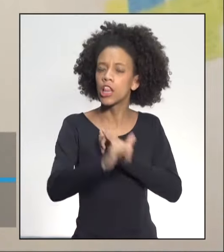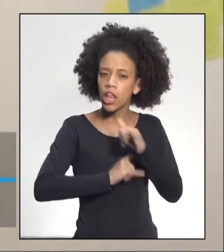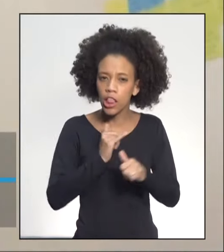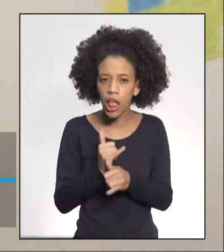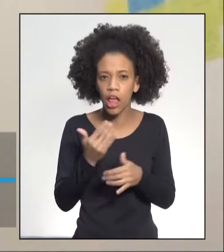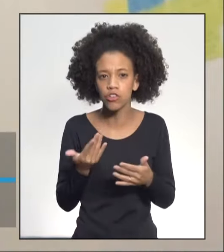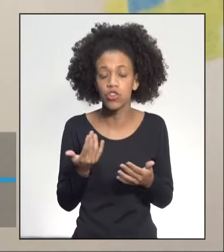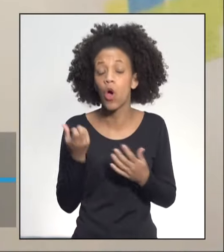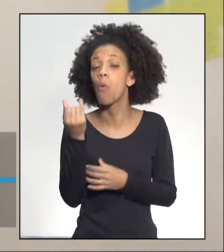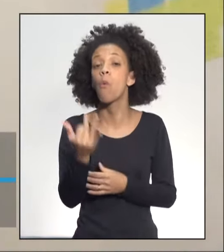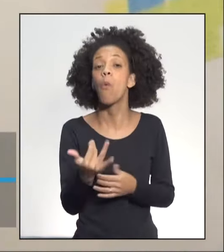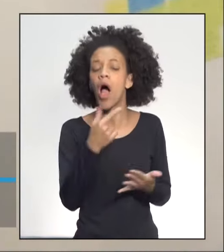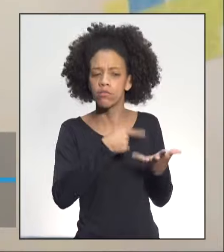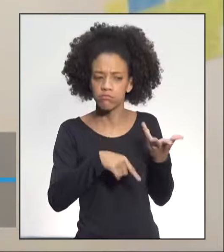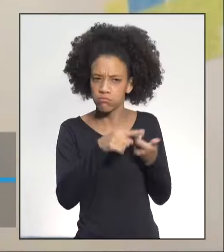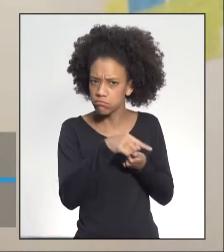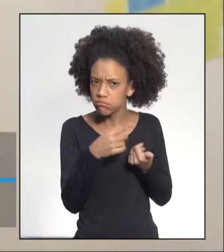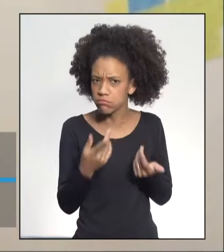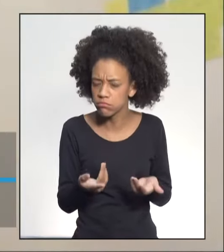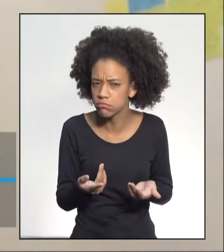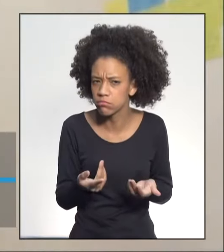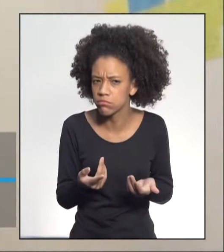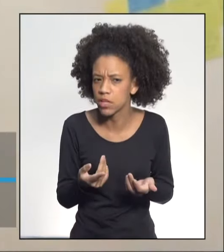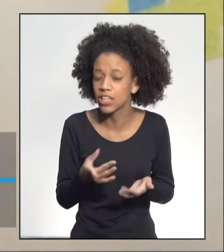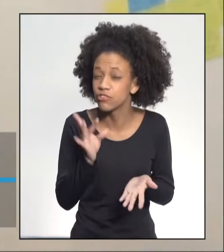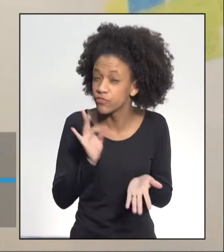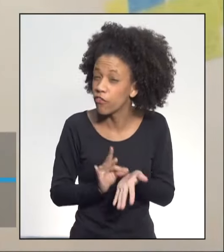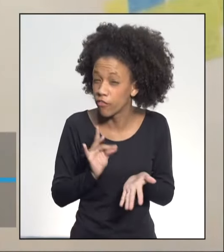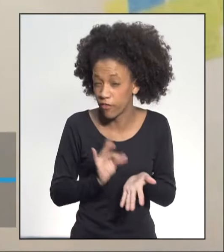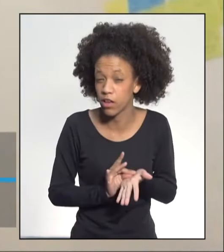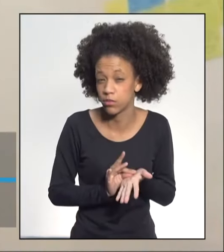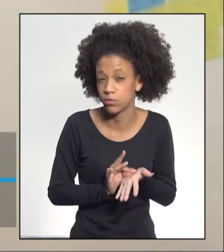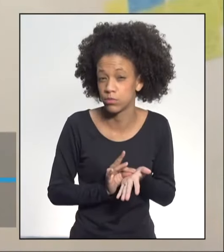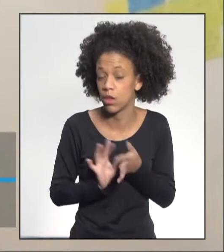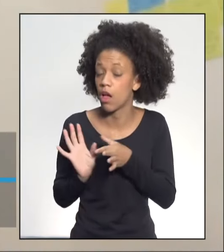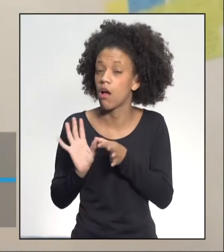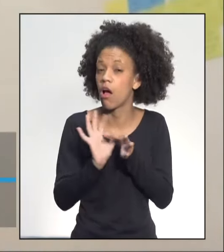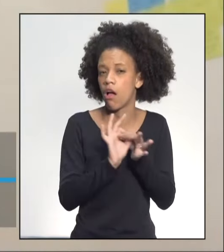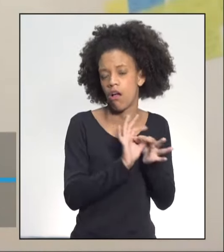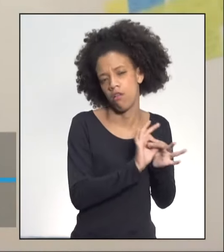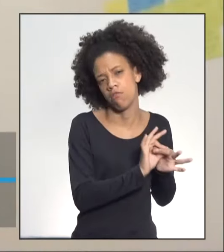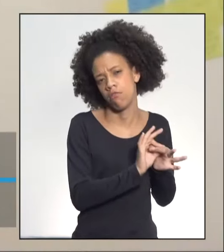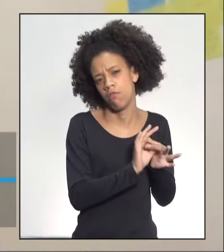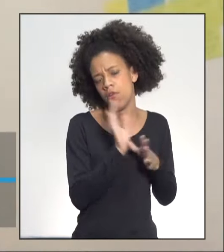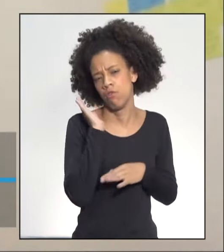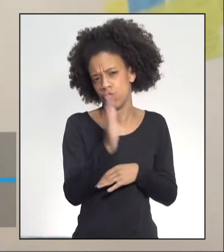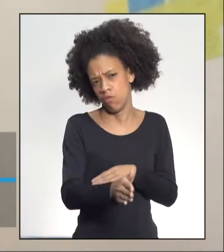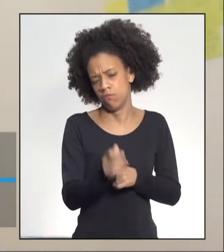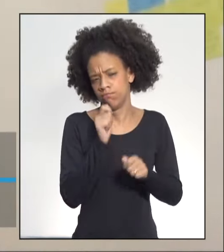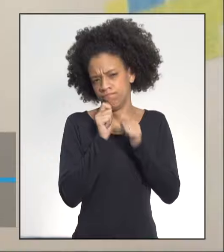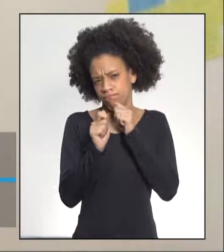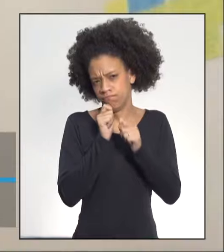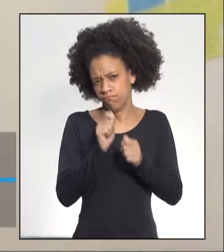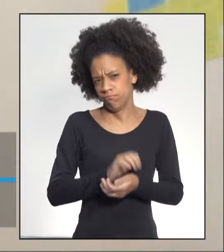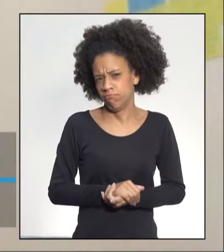quais desses veículos são, de fato, relacionados diretamente ao jornalismo?